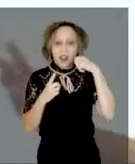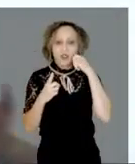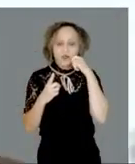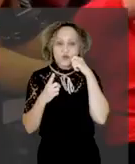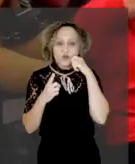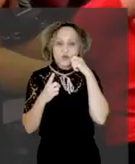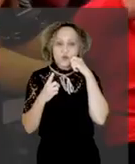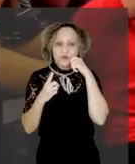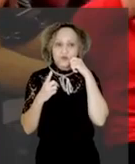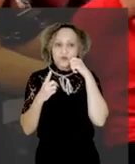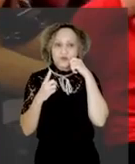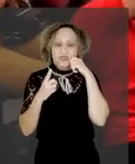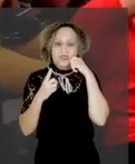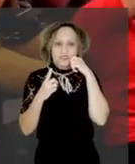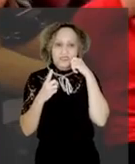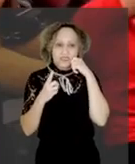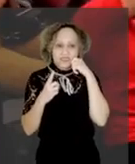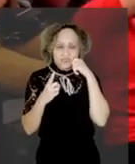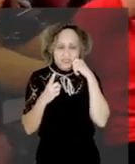país.